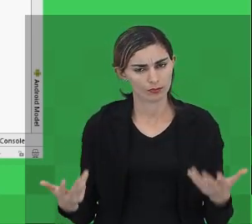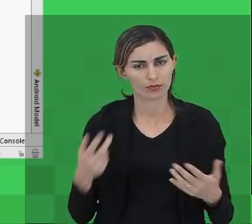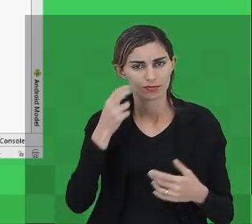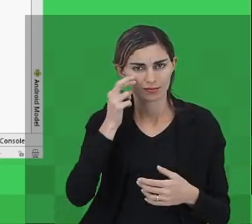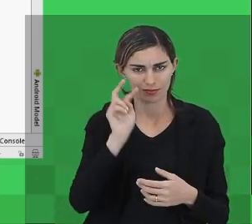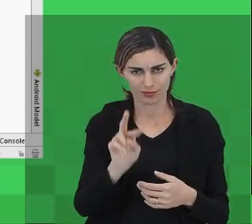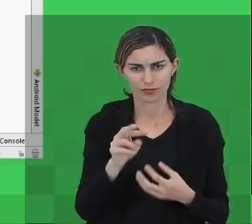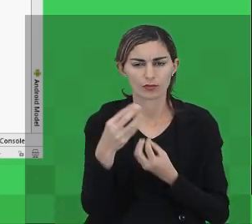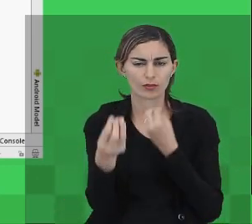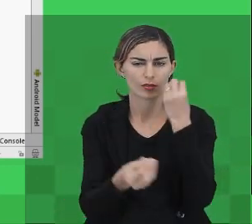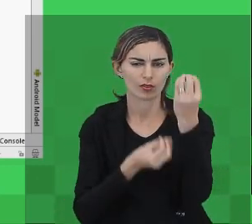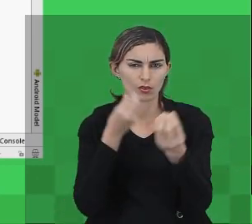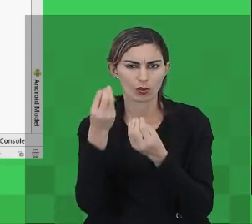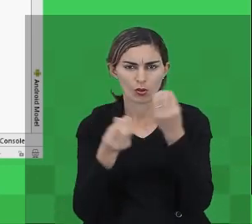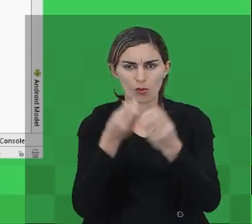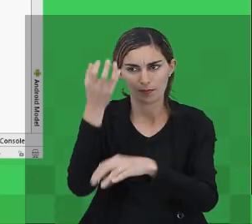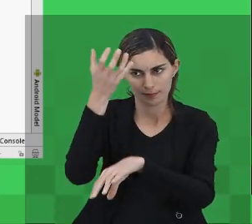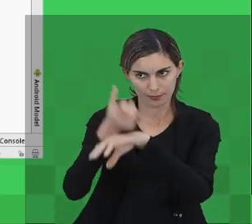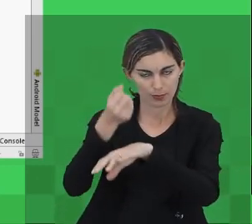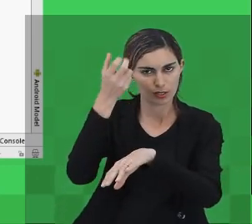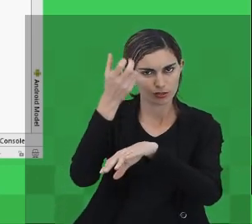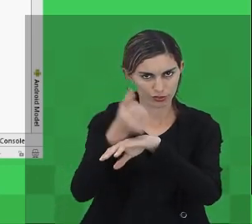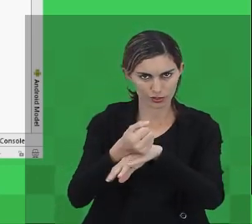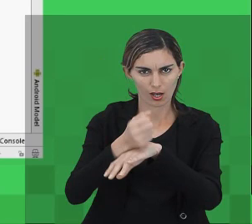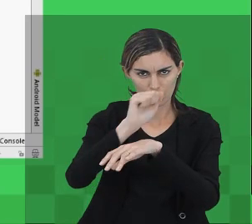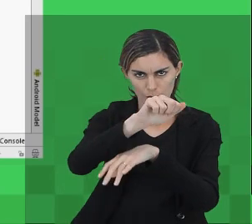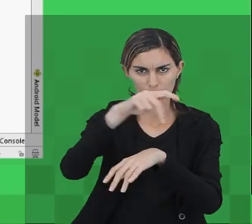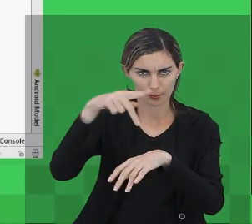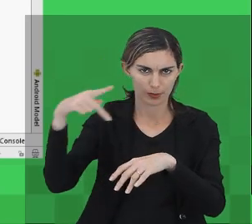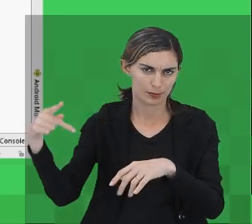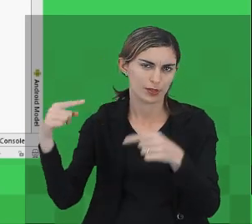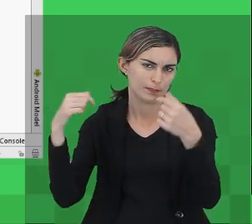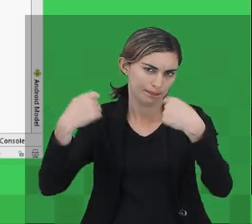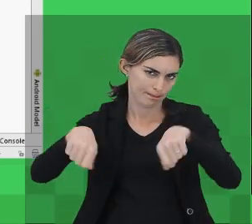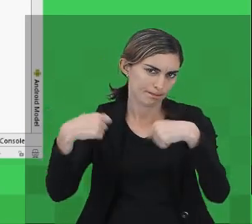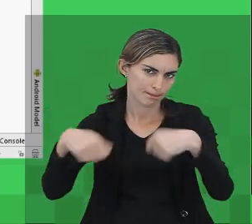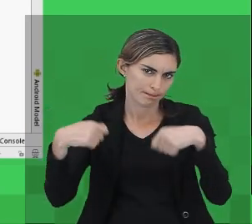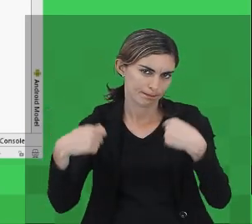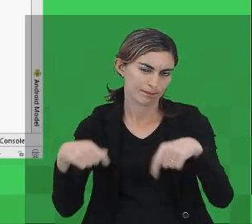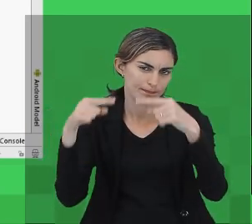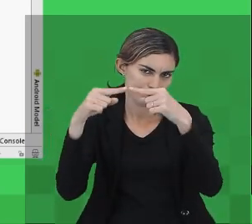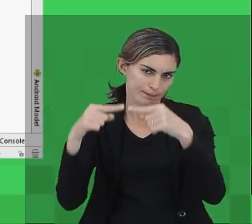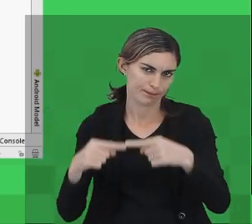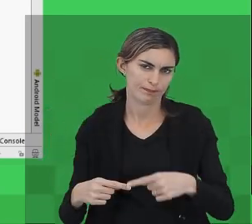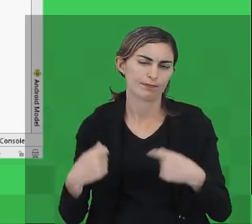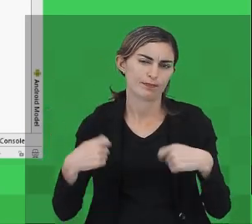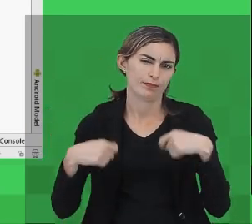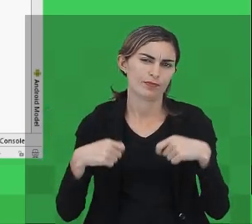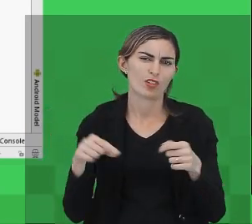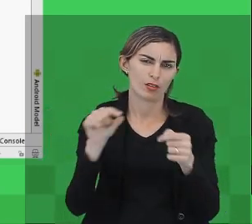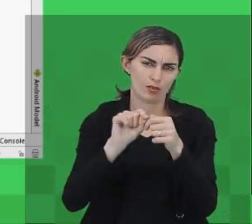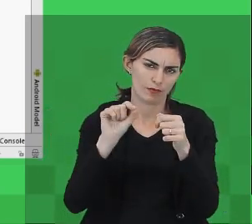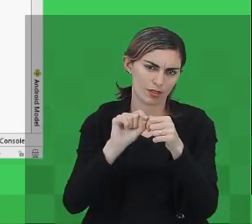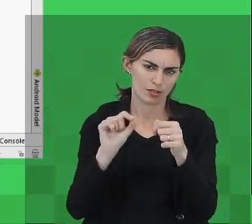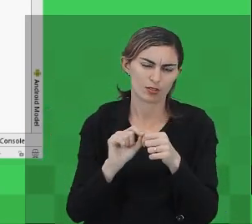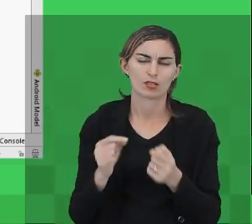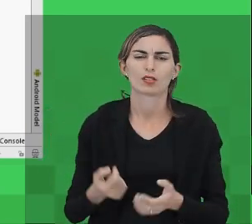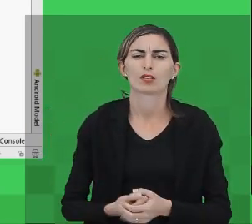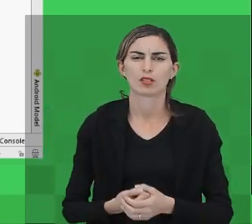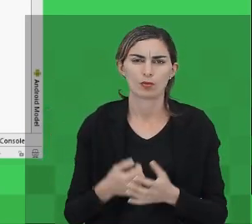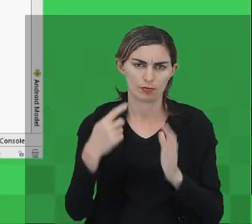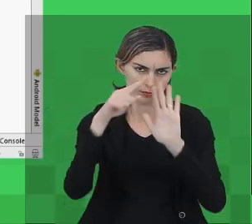Bem, com isso vimos como baixar as aplicações necessárias para se poder